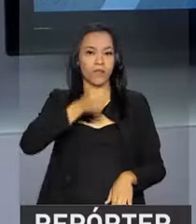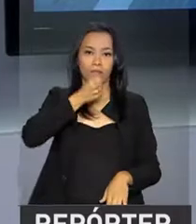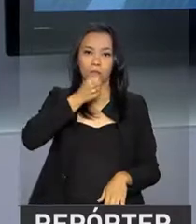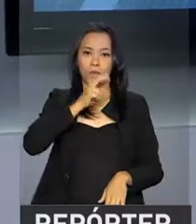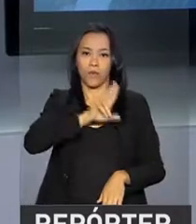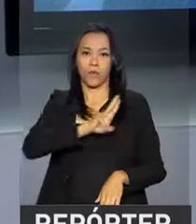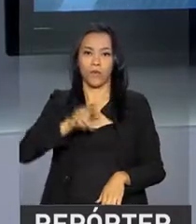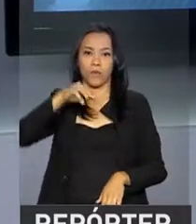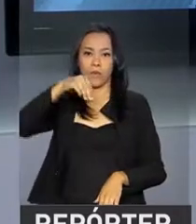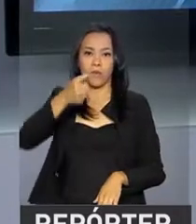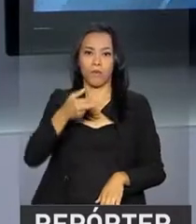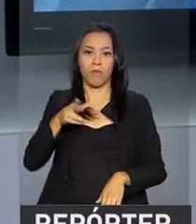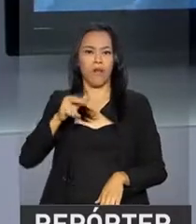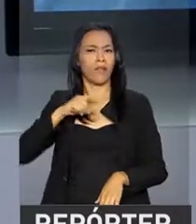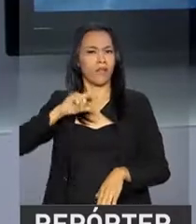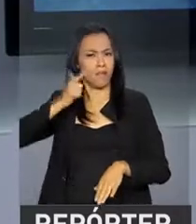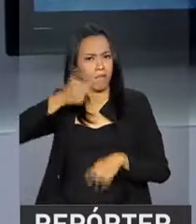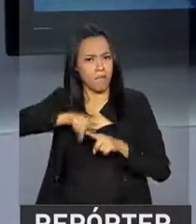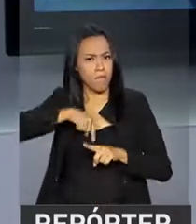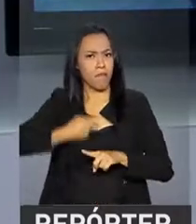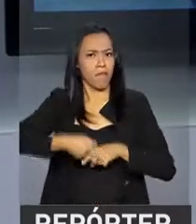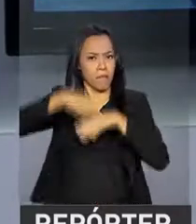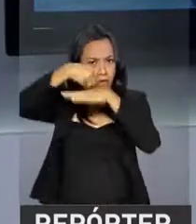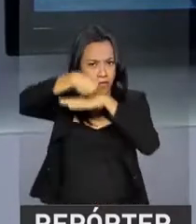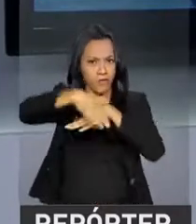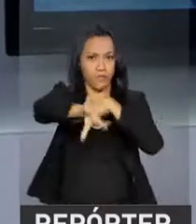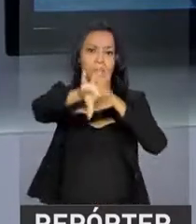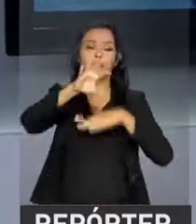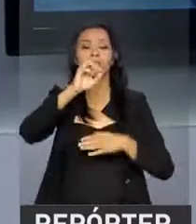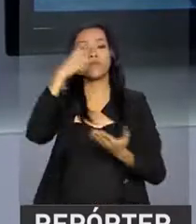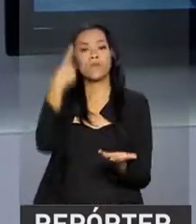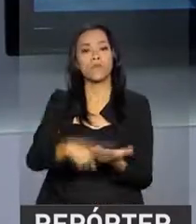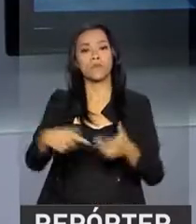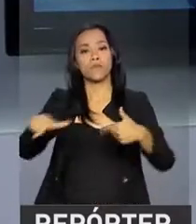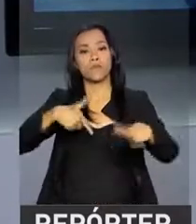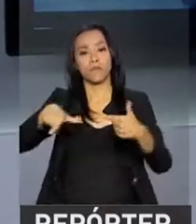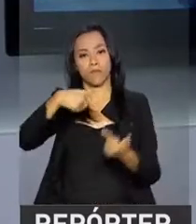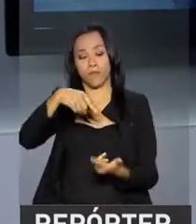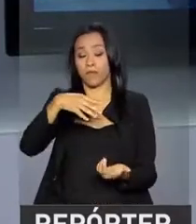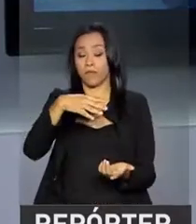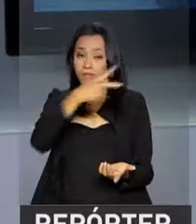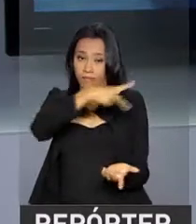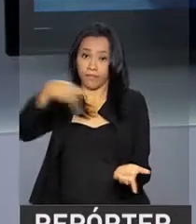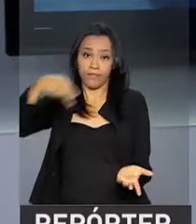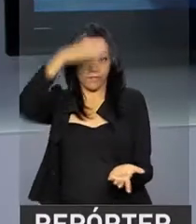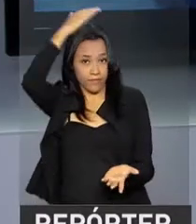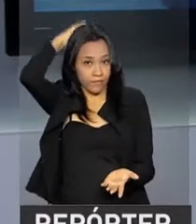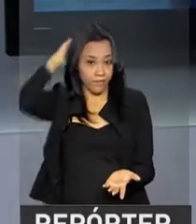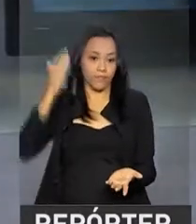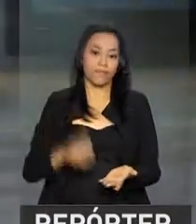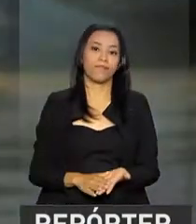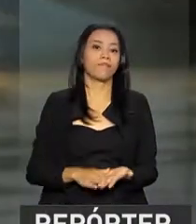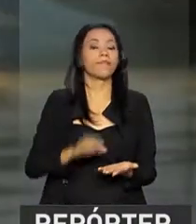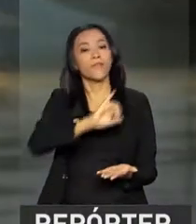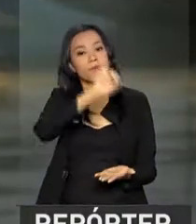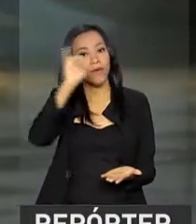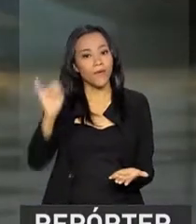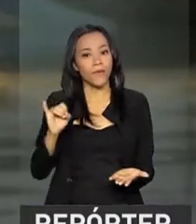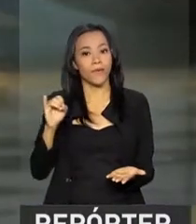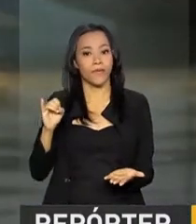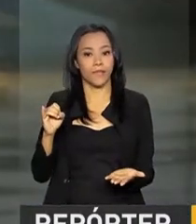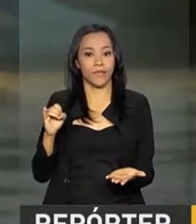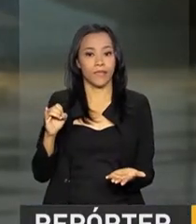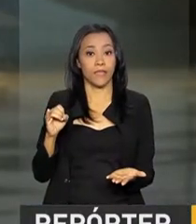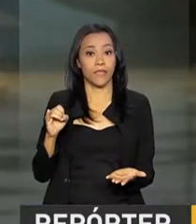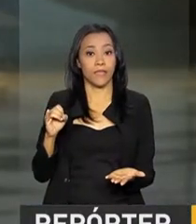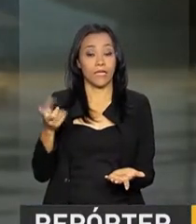Kenupi, que tem as informações sobre a agenda do presidente Michel Temer. É com você, Mara. Olá, Carolina. Olha,